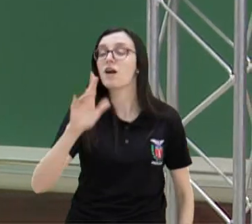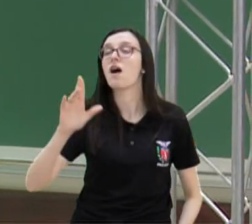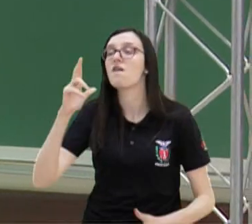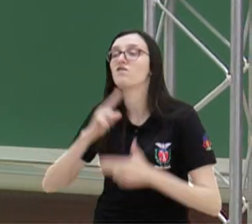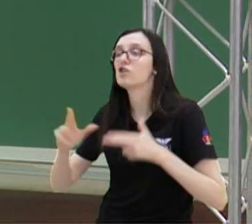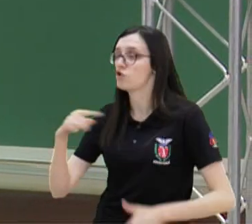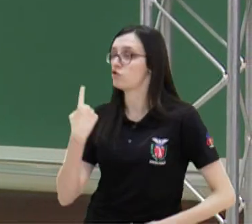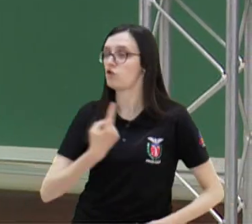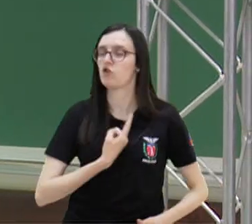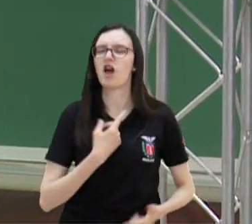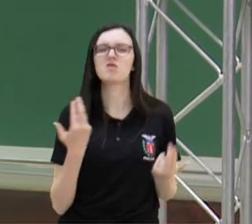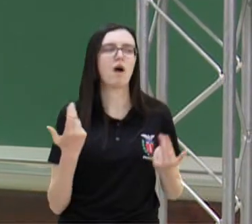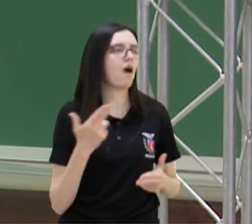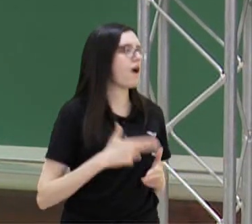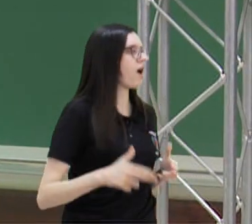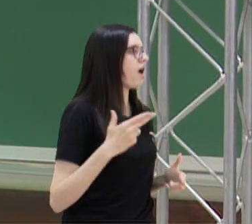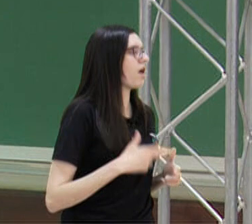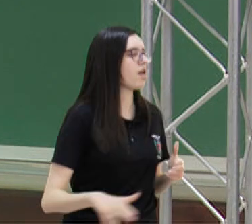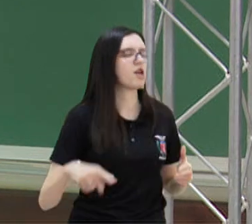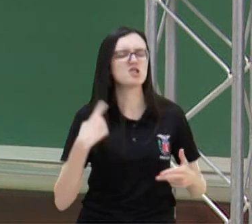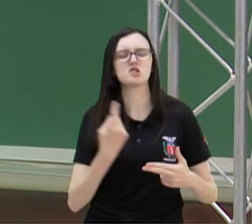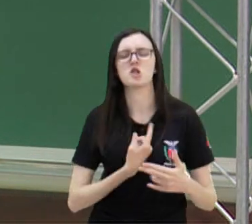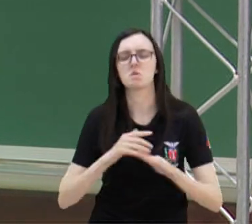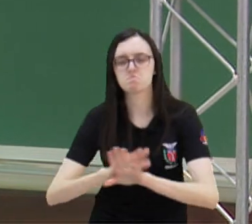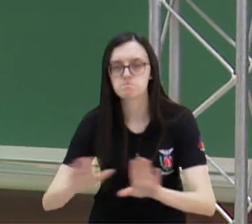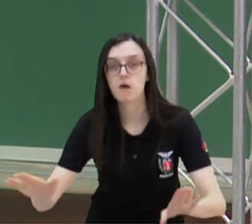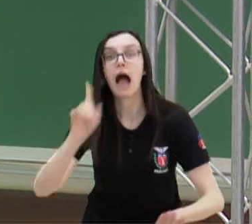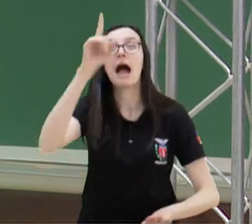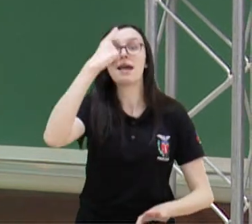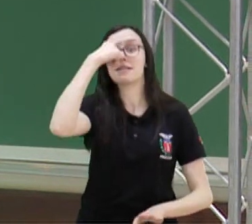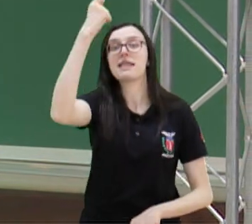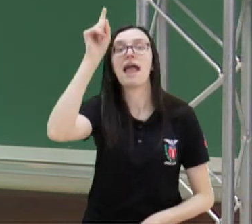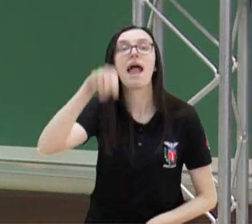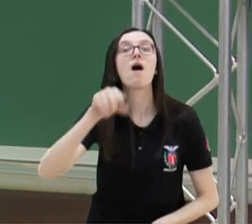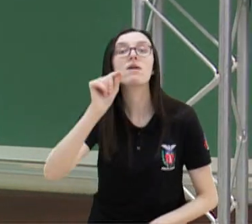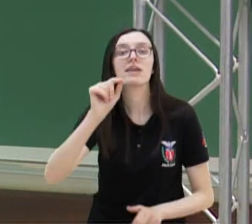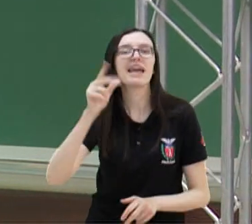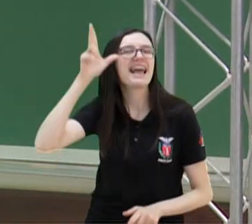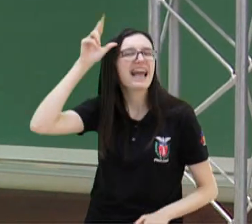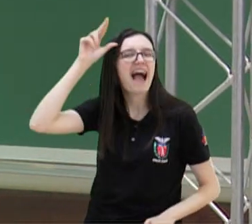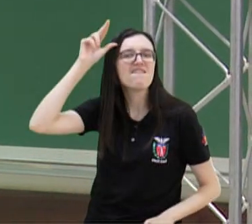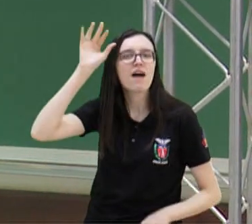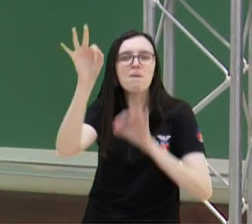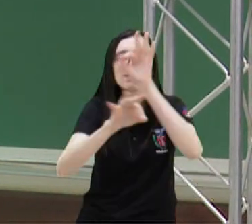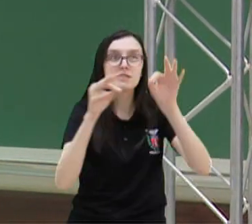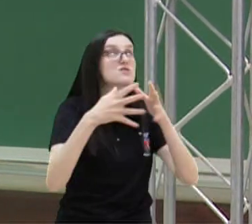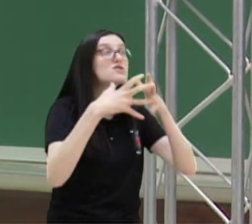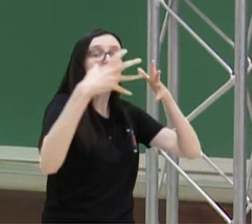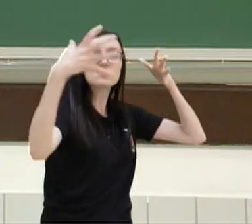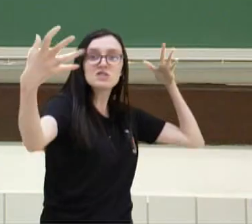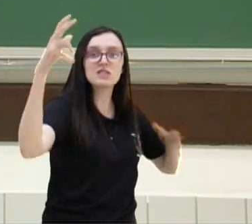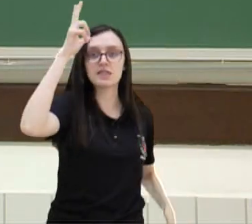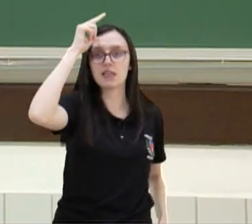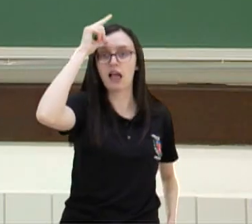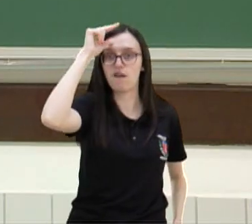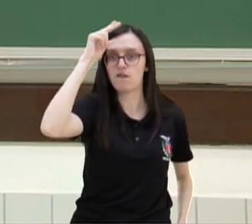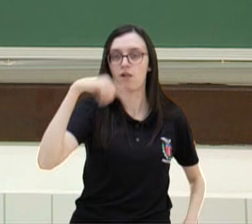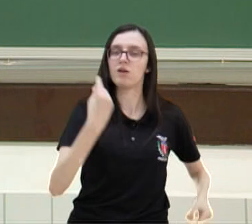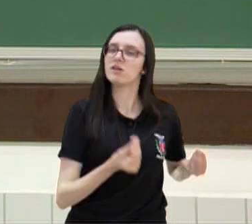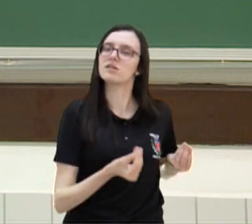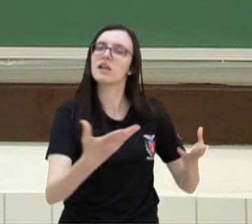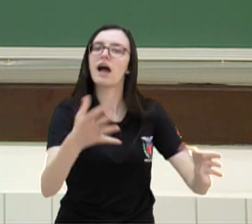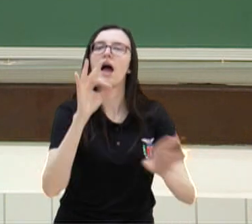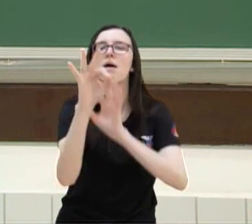nos rendemos e vamos construir um cavalo bem grande, como se fosse uma espécie de presente, dizendo, nós